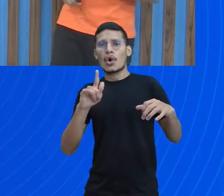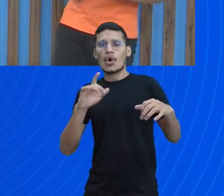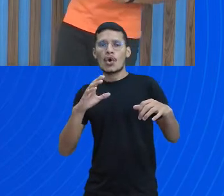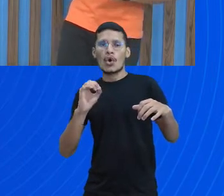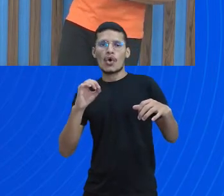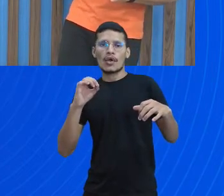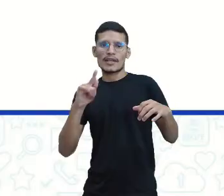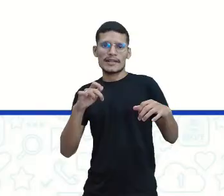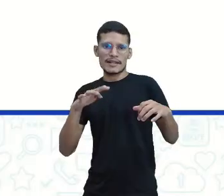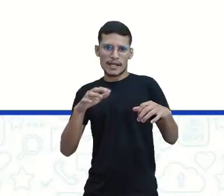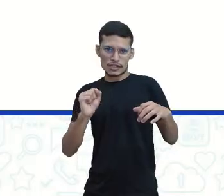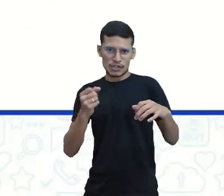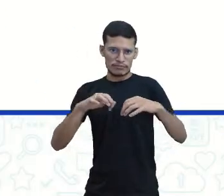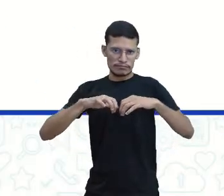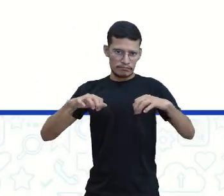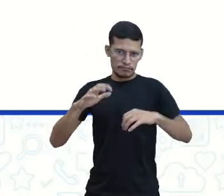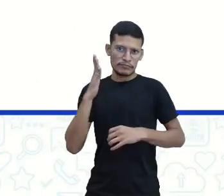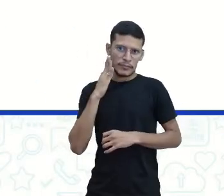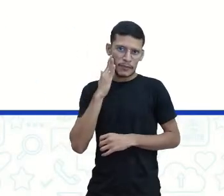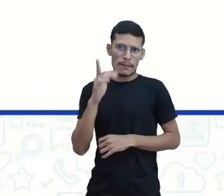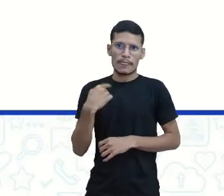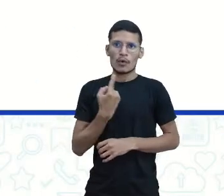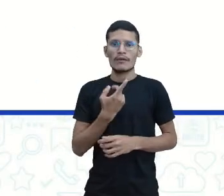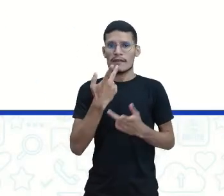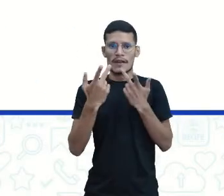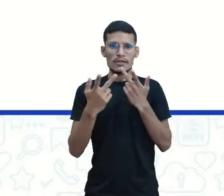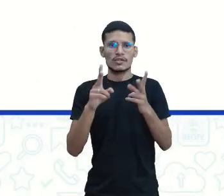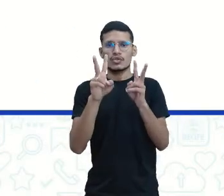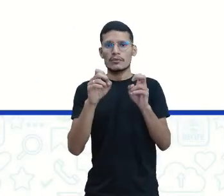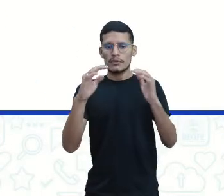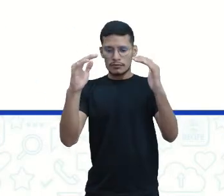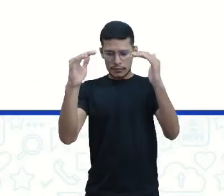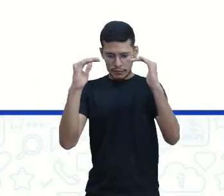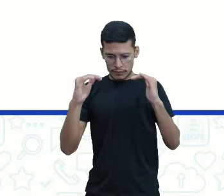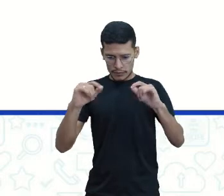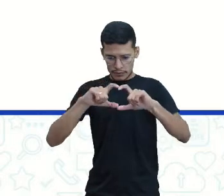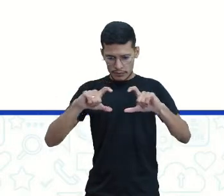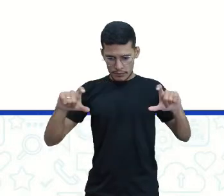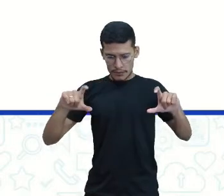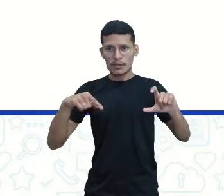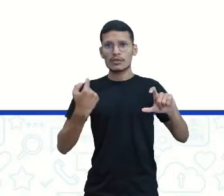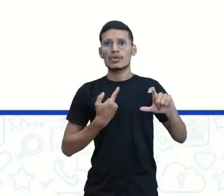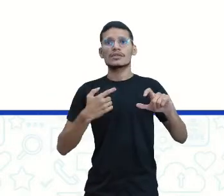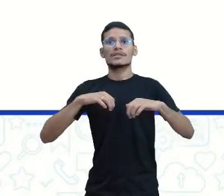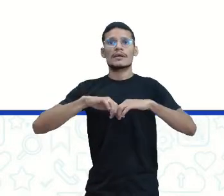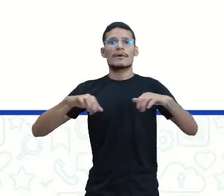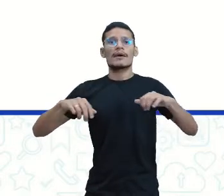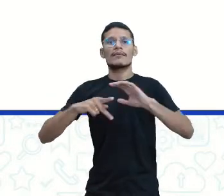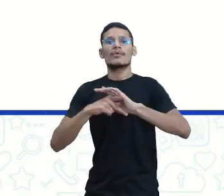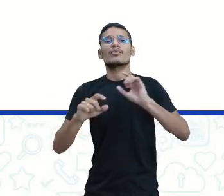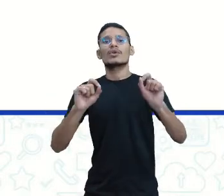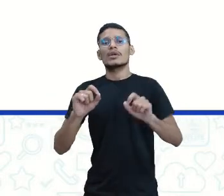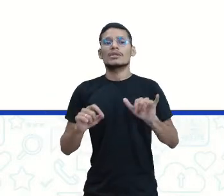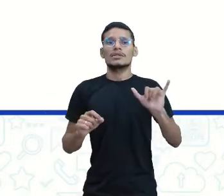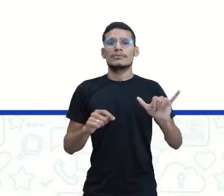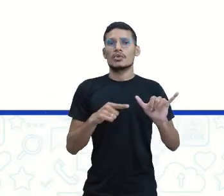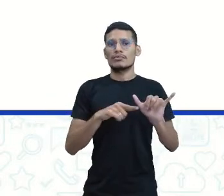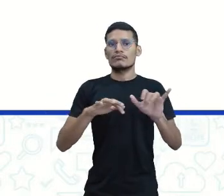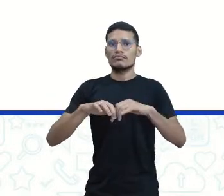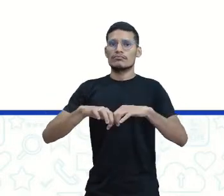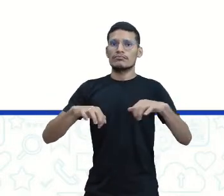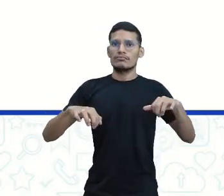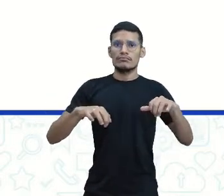ideia. Então, o que é que a gente vai fazer aqui? Eu vou pegar a equação de baixo, certo? E vou isolar a incógnita y. Vou deixar o